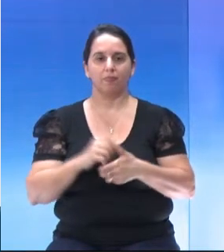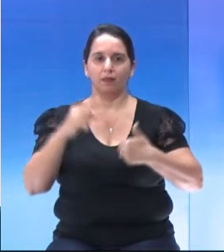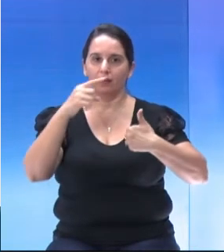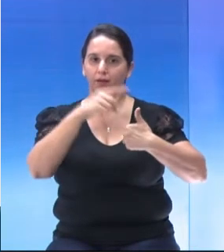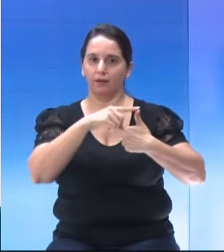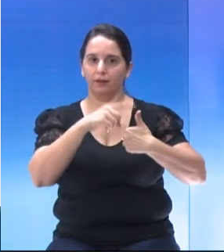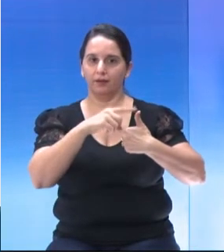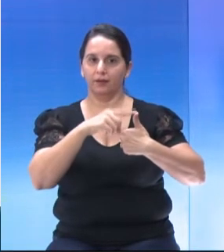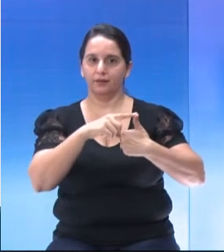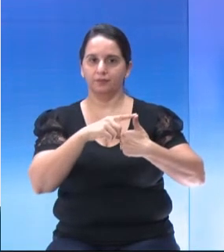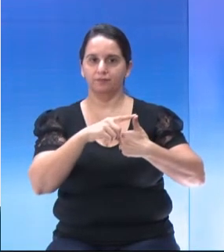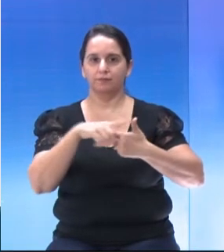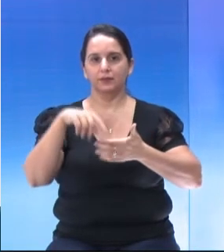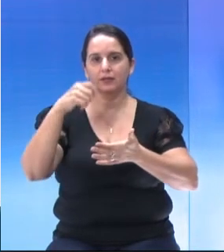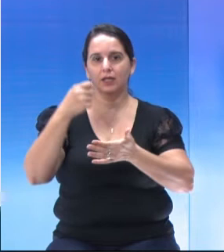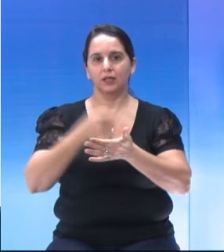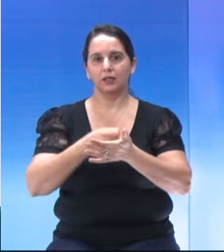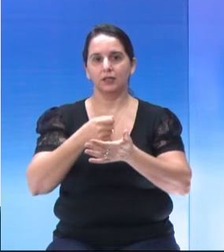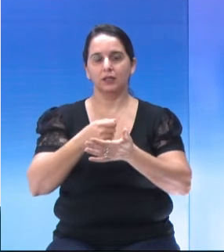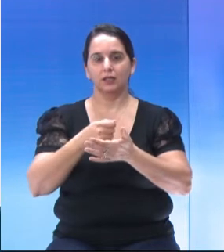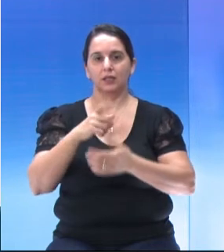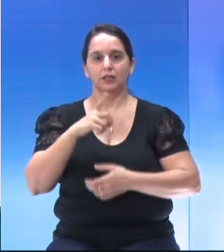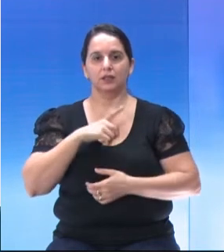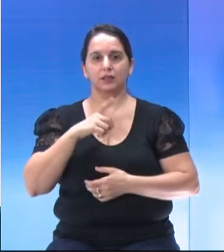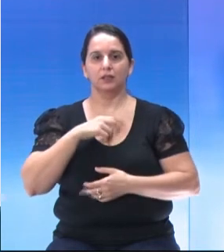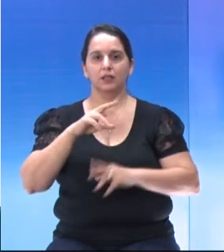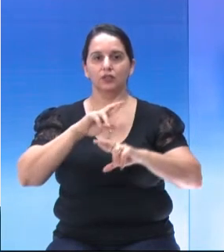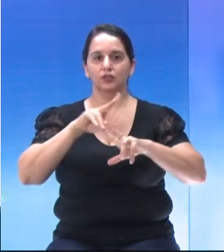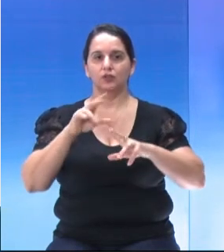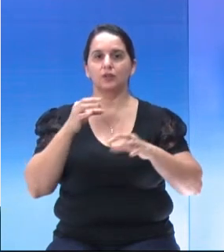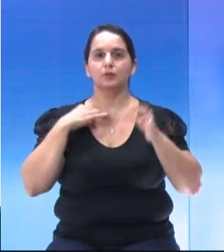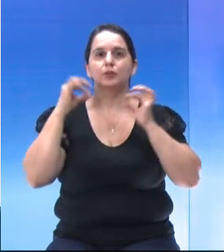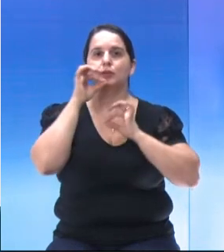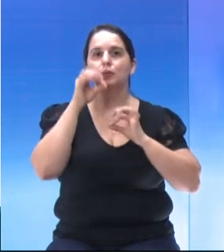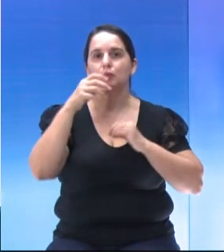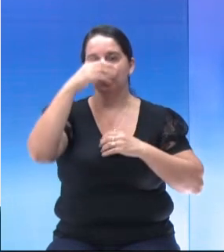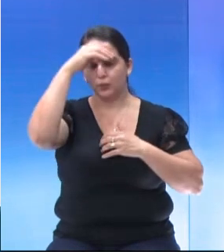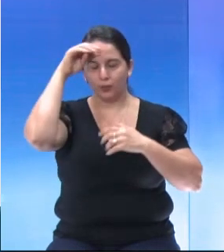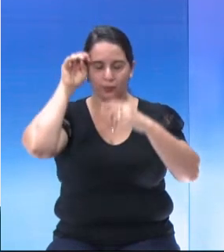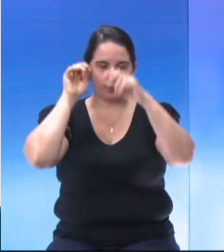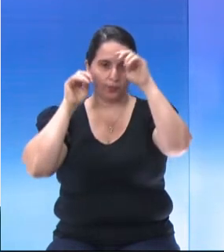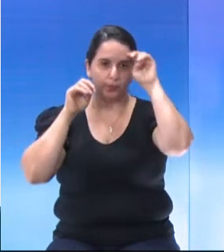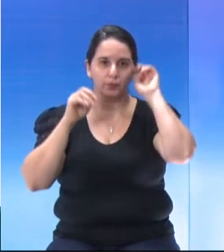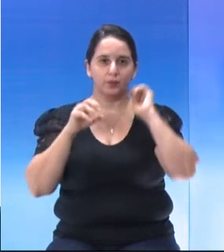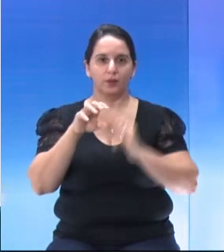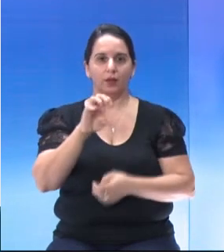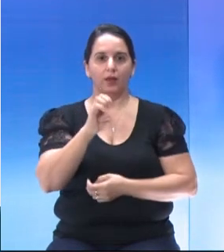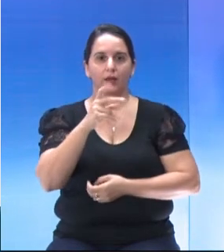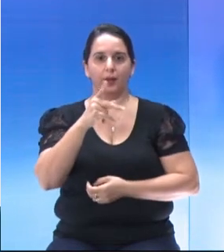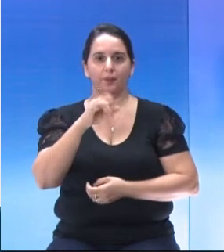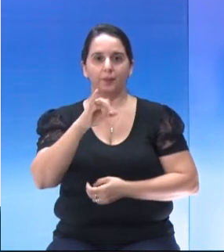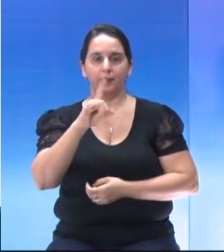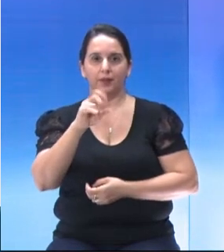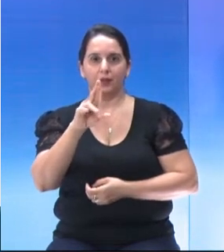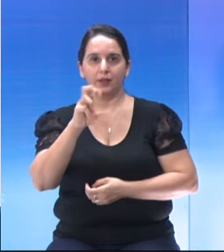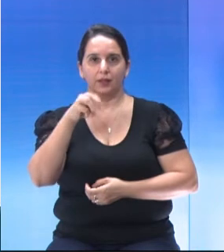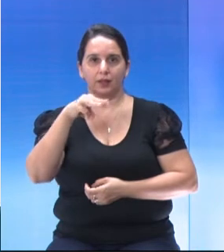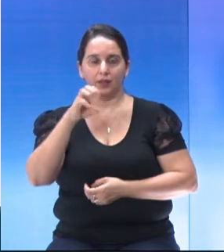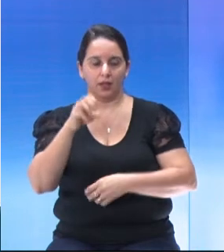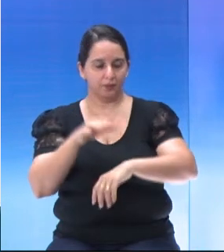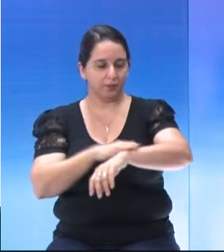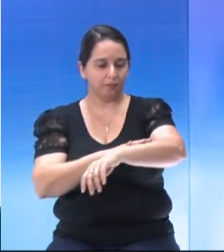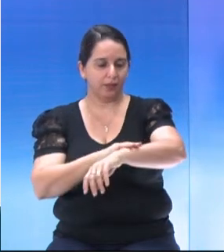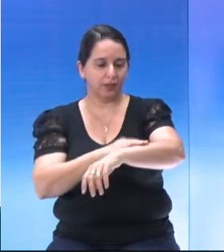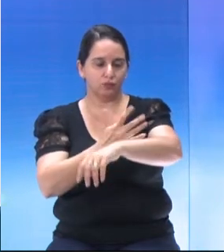vamos para a letra A. É a existência de numerosas glândulas sudoríparas na epiderme, por exemplo, na pele